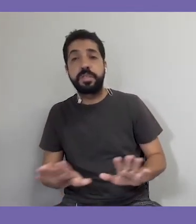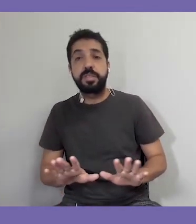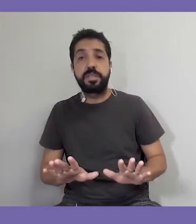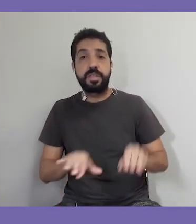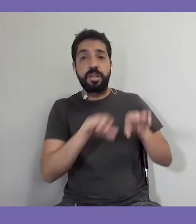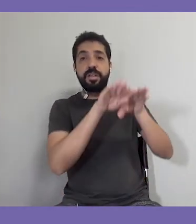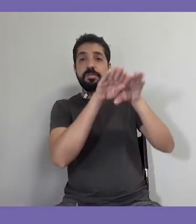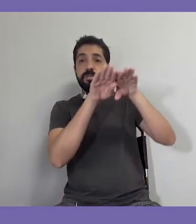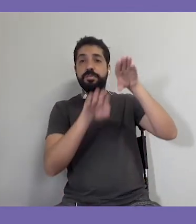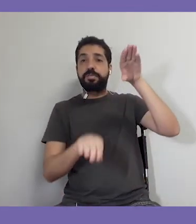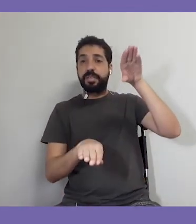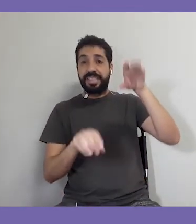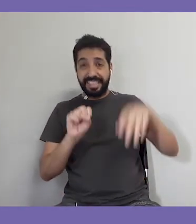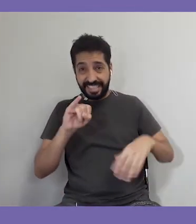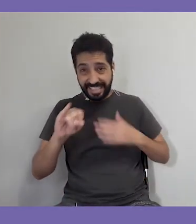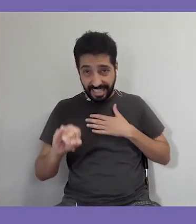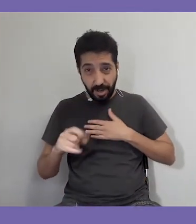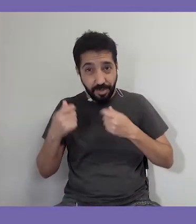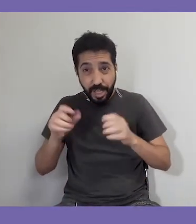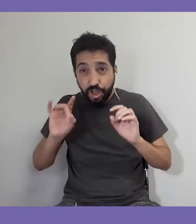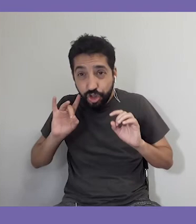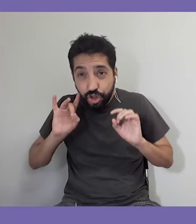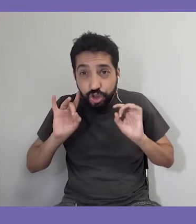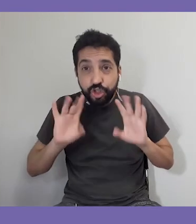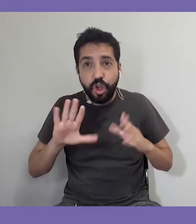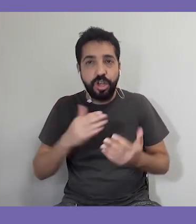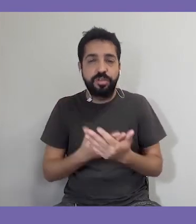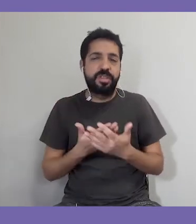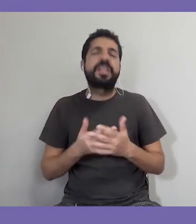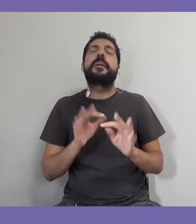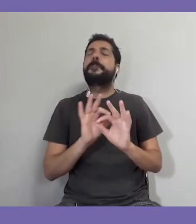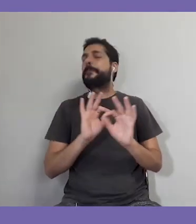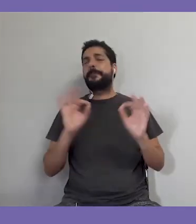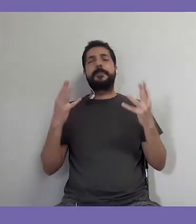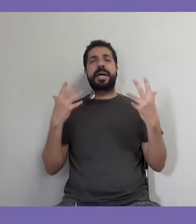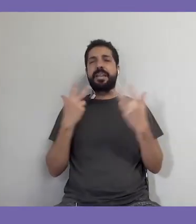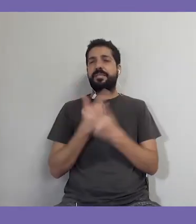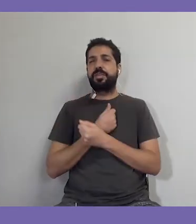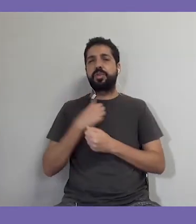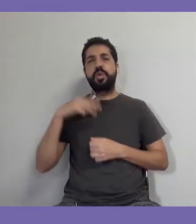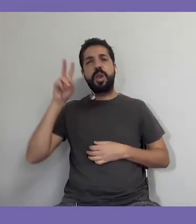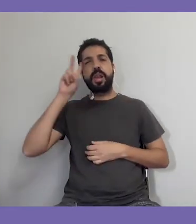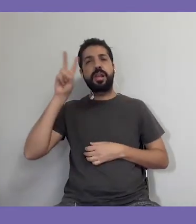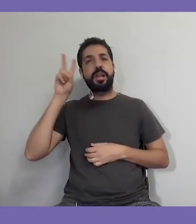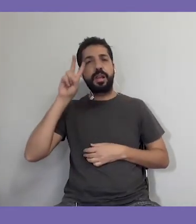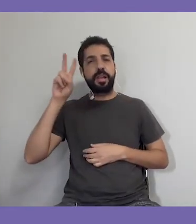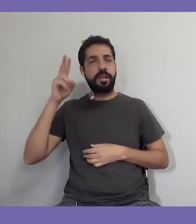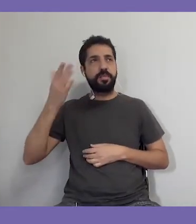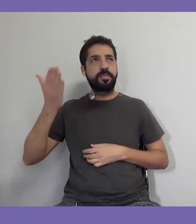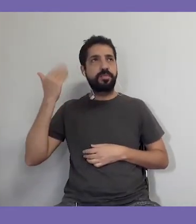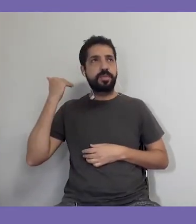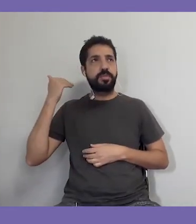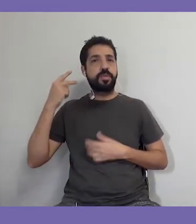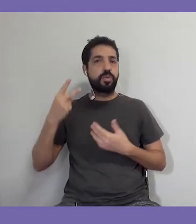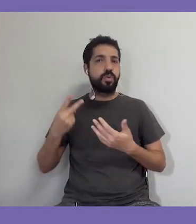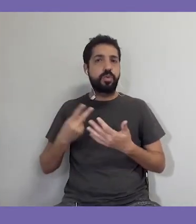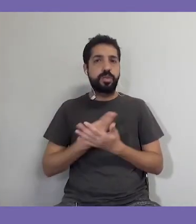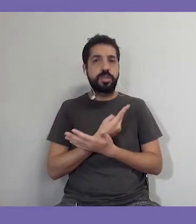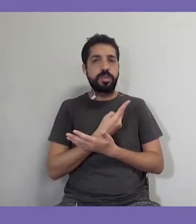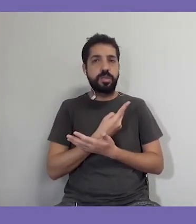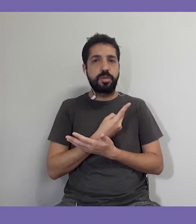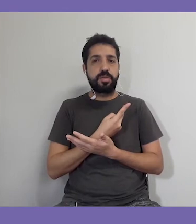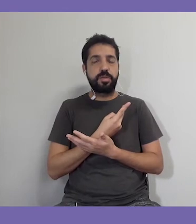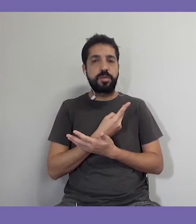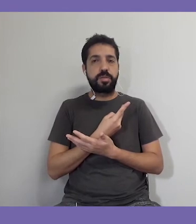precisar só estudar, era maravilhoso. Eu lembro muito